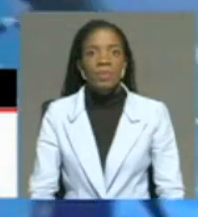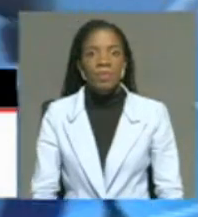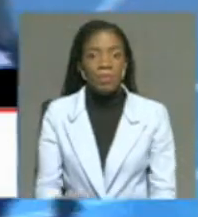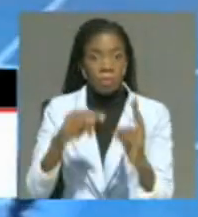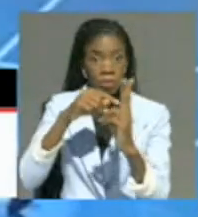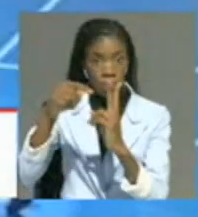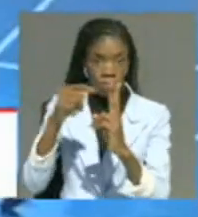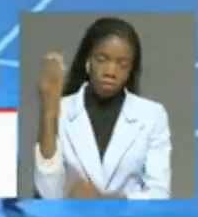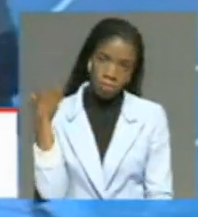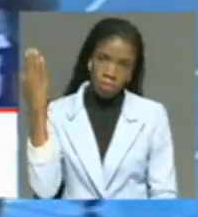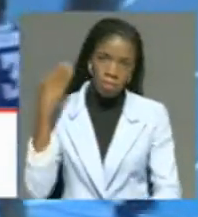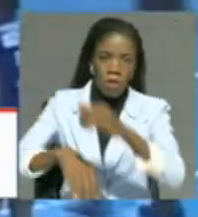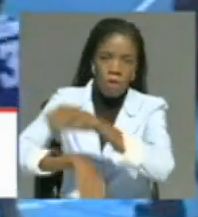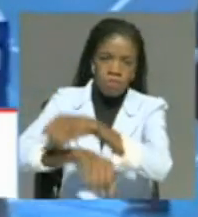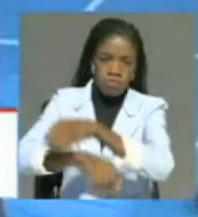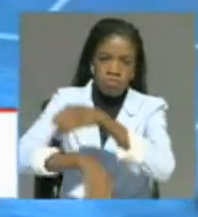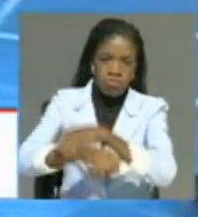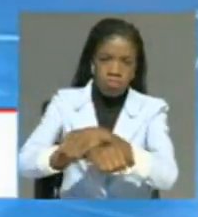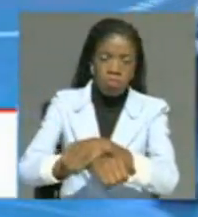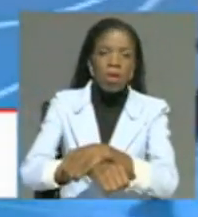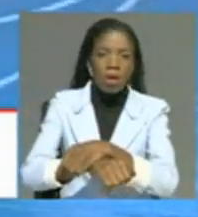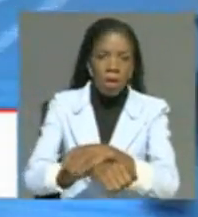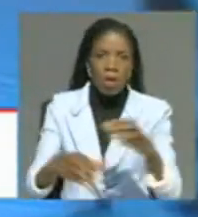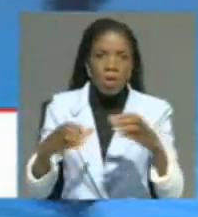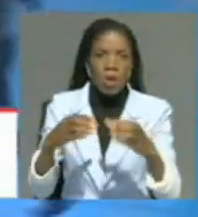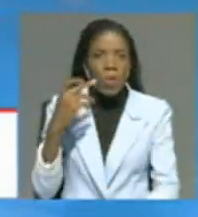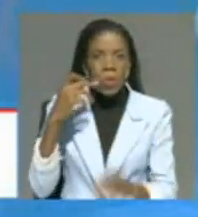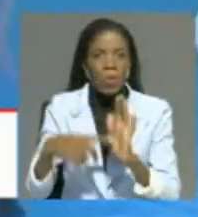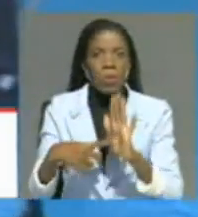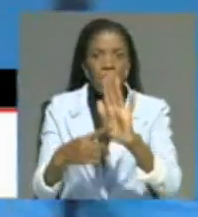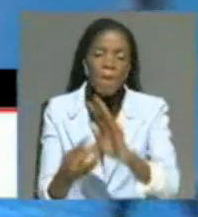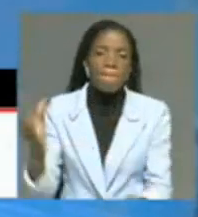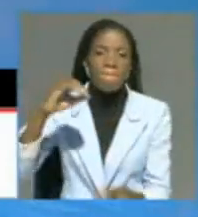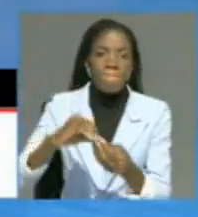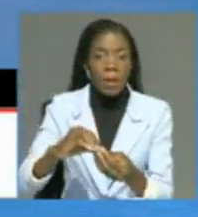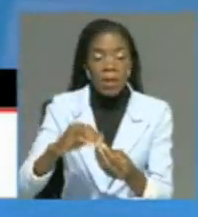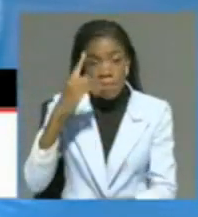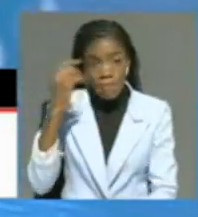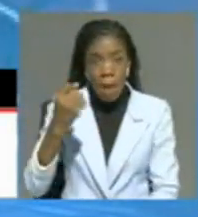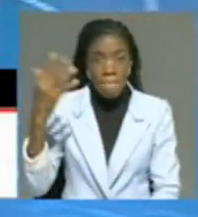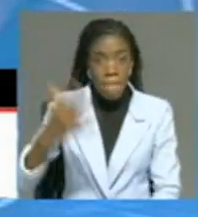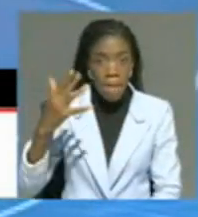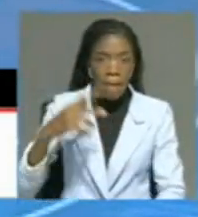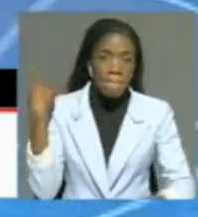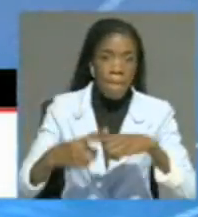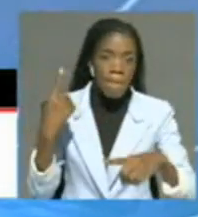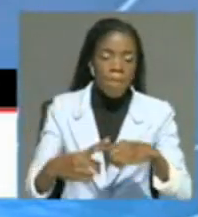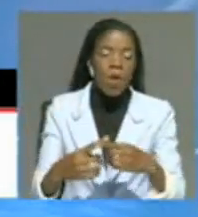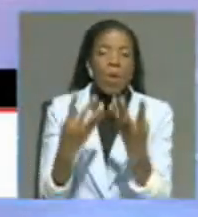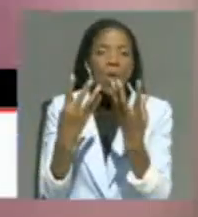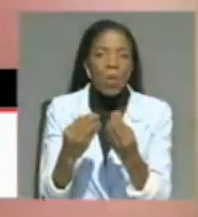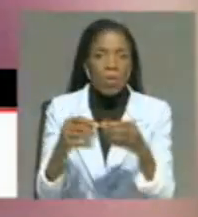Ambas jogaram pela seleção sénior feminina de handball, a mais titulada do continente africano, com 14